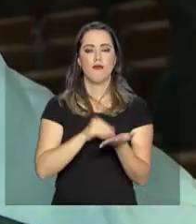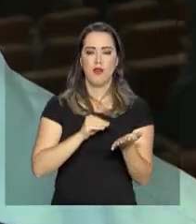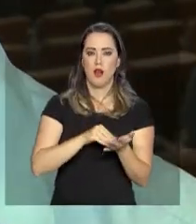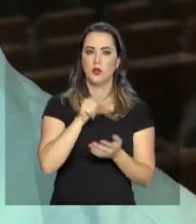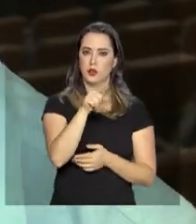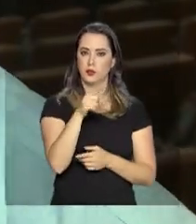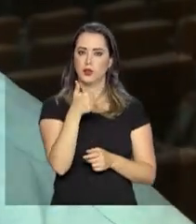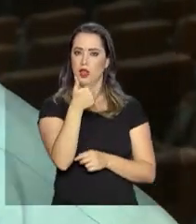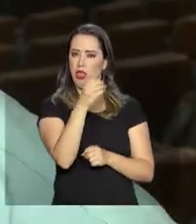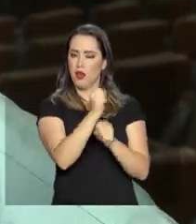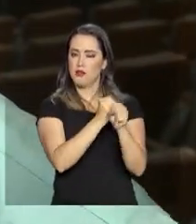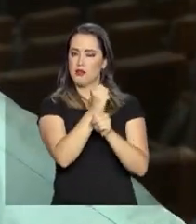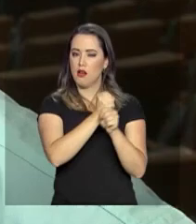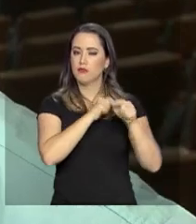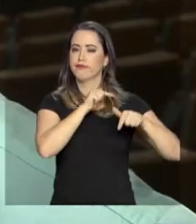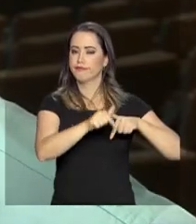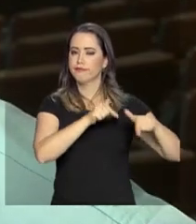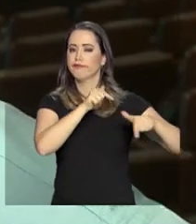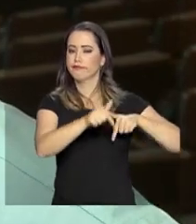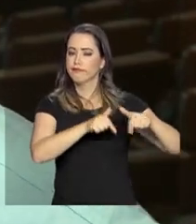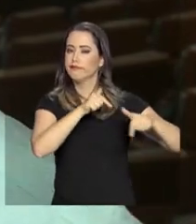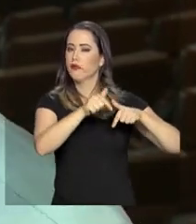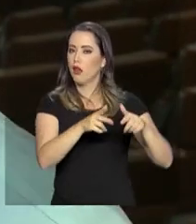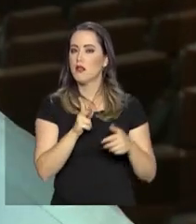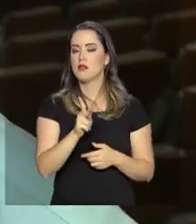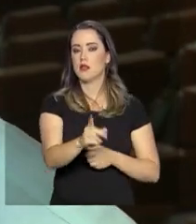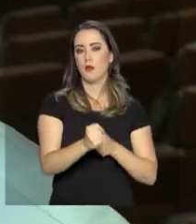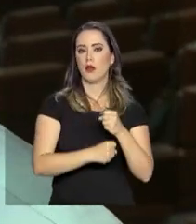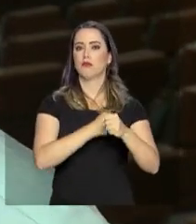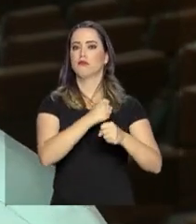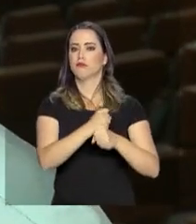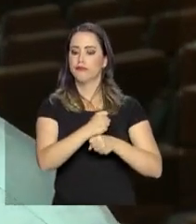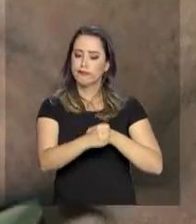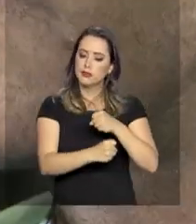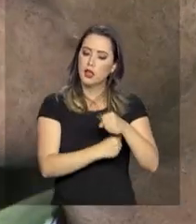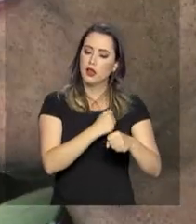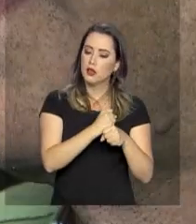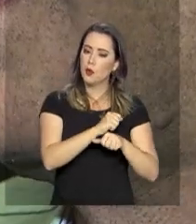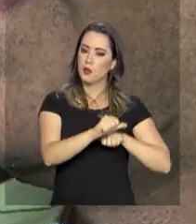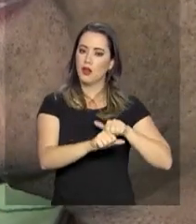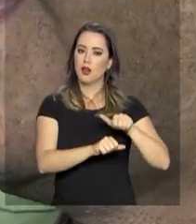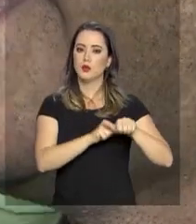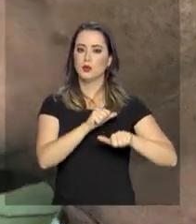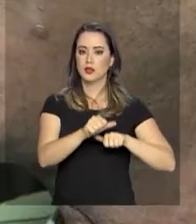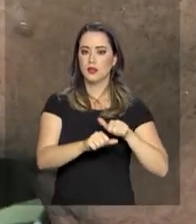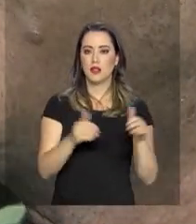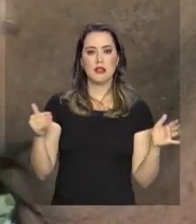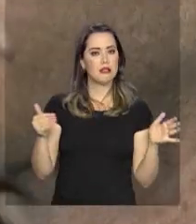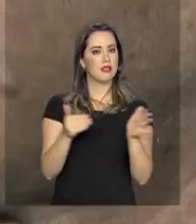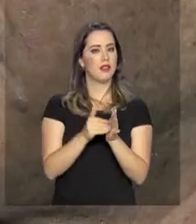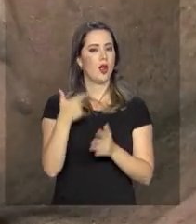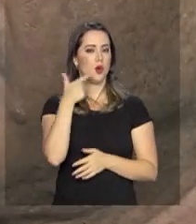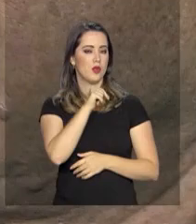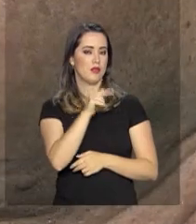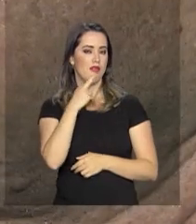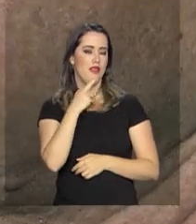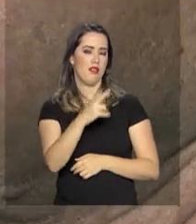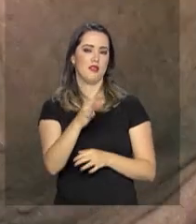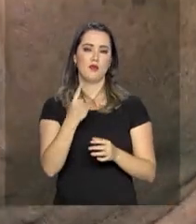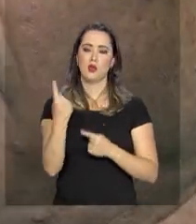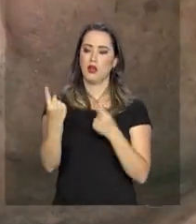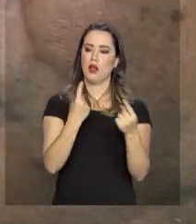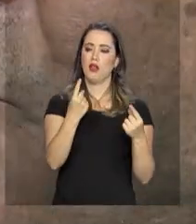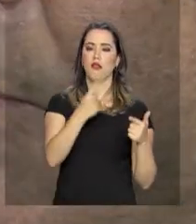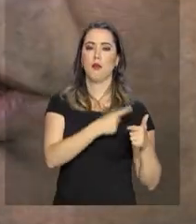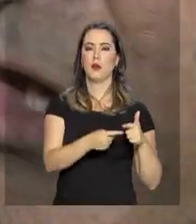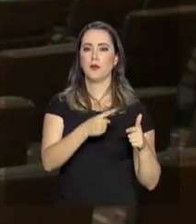mais de 10 anos de trabalho, no qual a cada ano era experimentado um tipo de técnica, até se chegar a soluções para cada